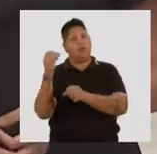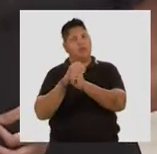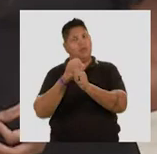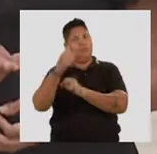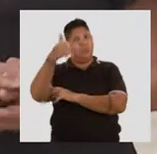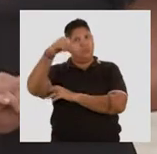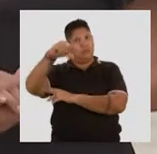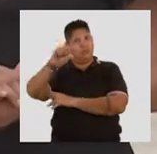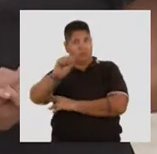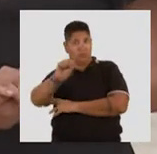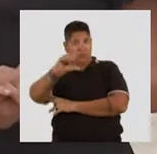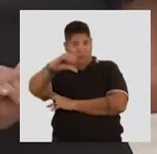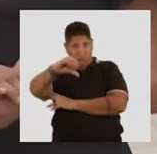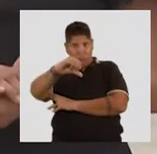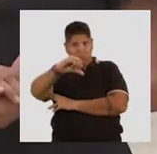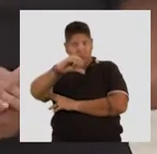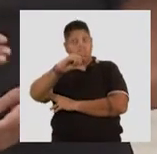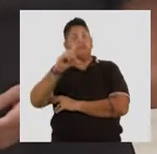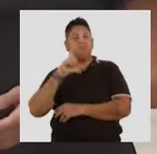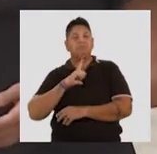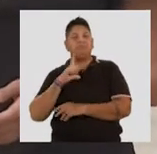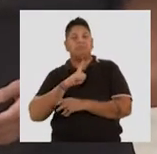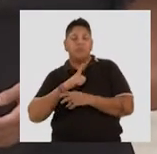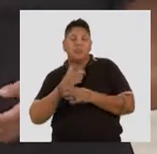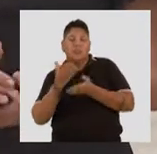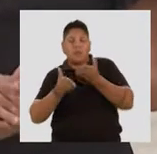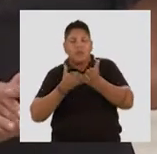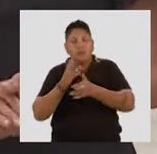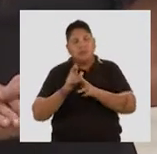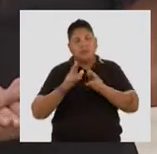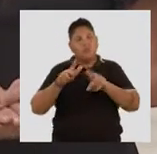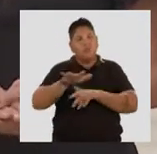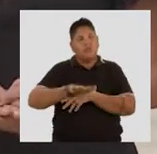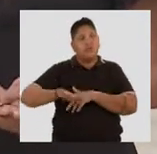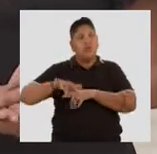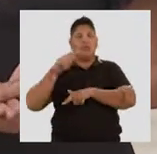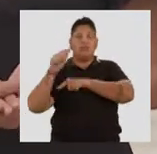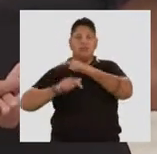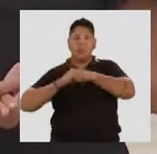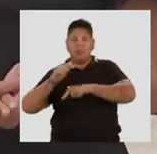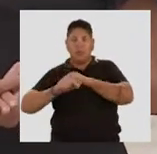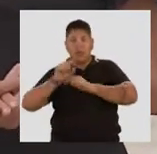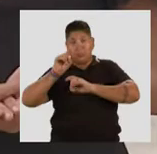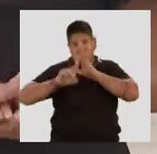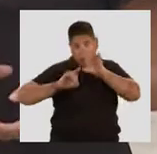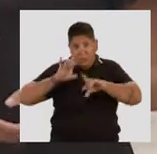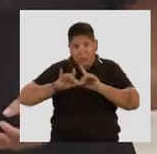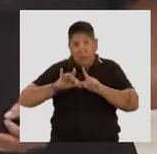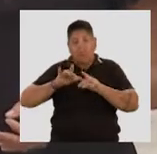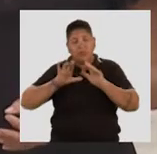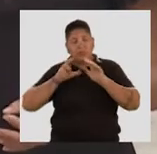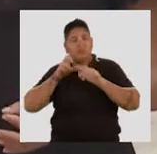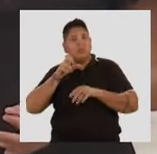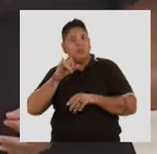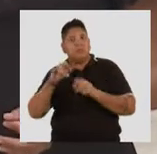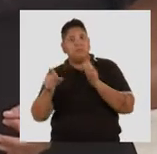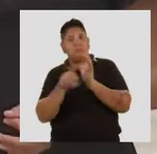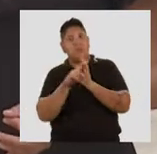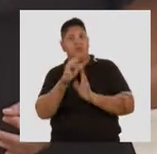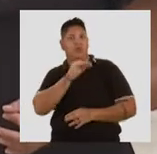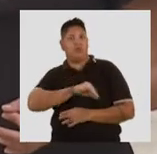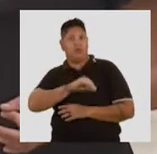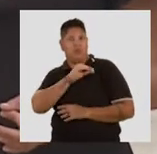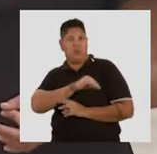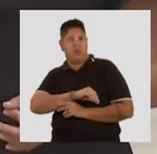criada em 1989. Inclui o tratamento diferenciado no ambiente de trabalho, especialmente quanto